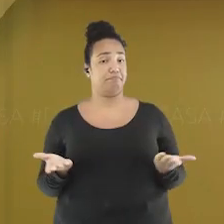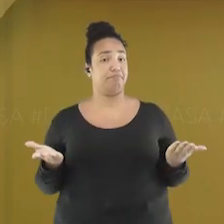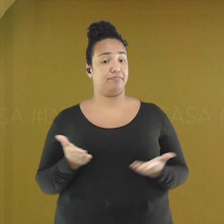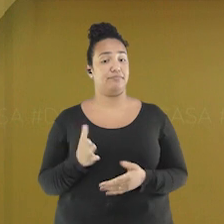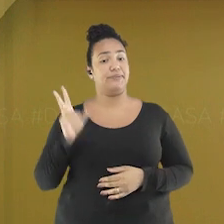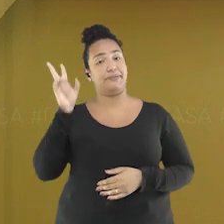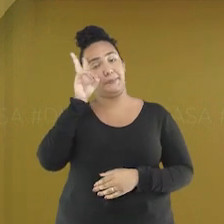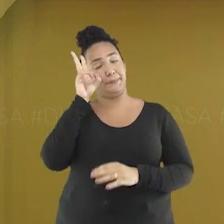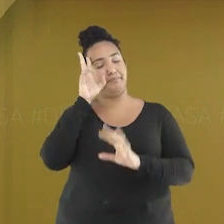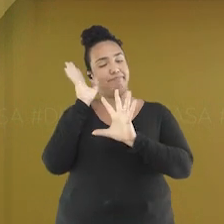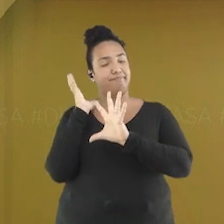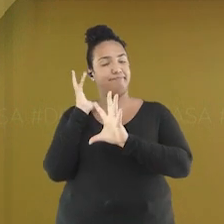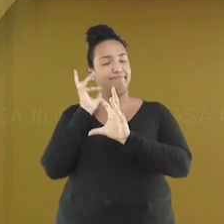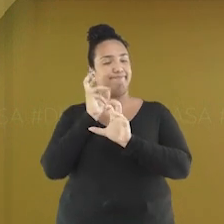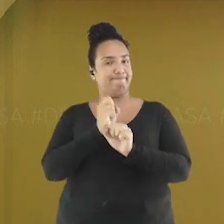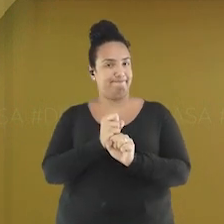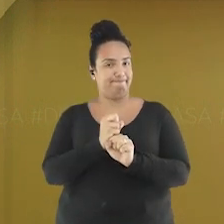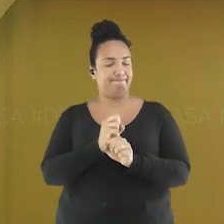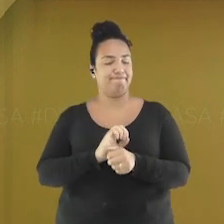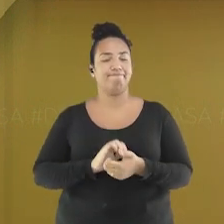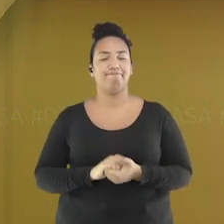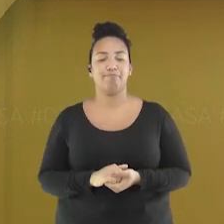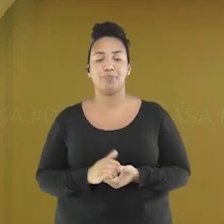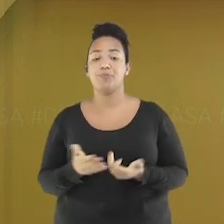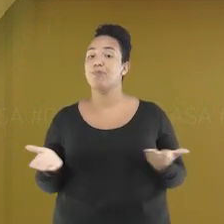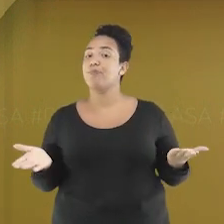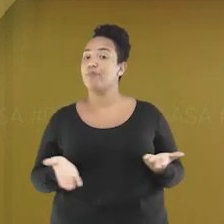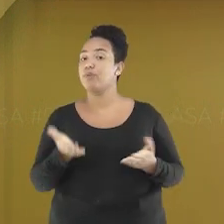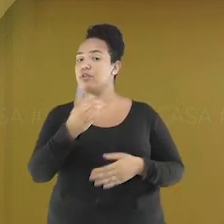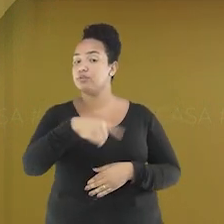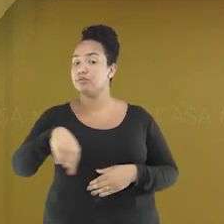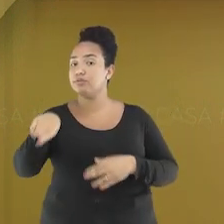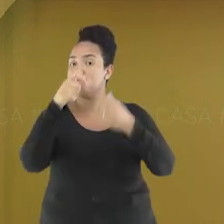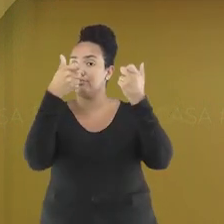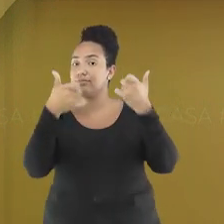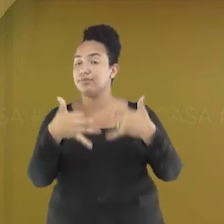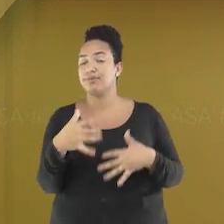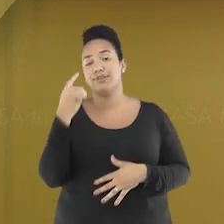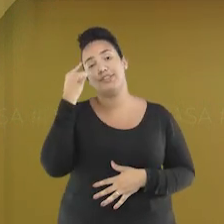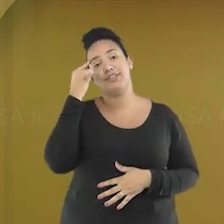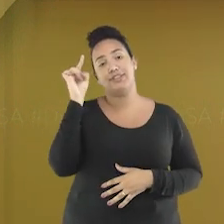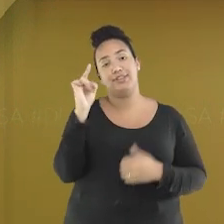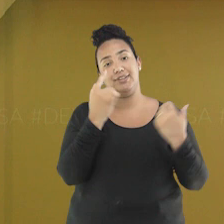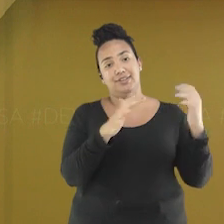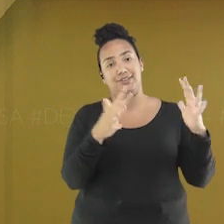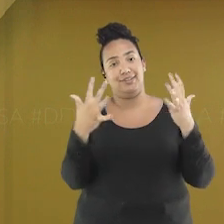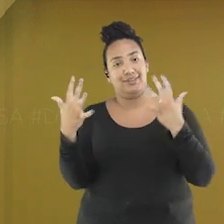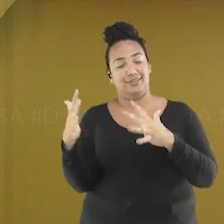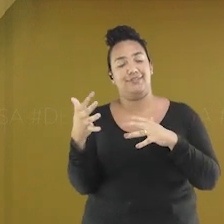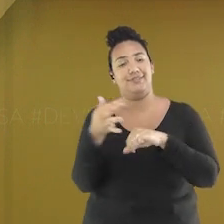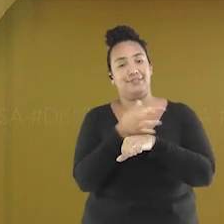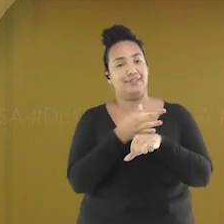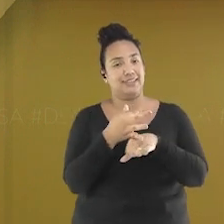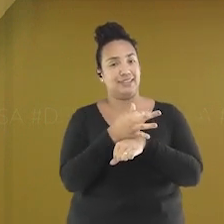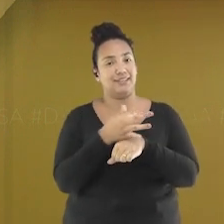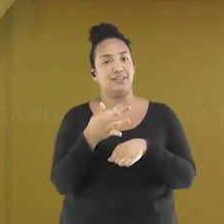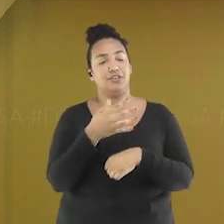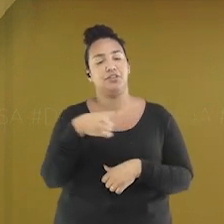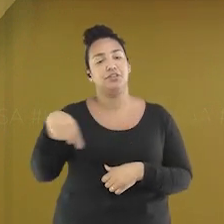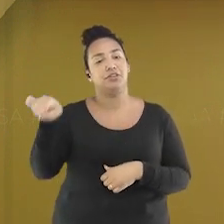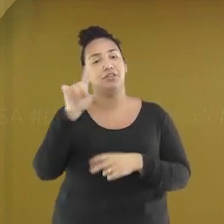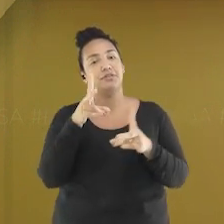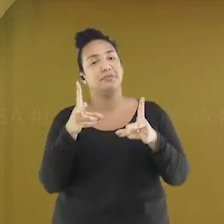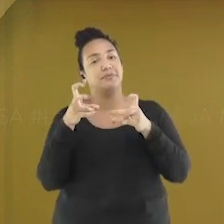Overview. Vamos dar uma breve pincelada no que vimos na aula de hoje. Hoje falamos sobre datas comemorativas,